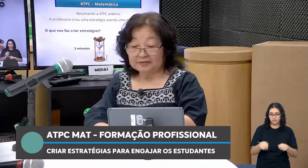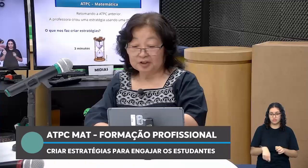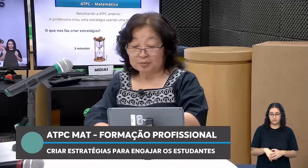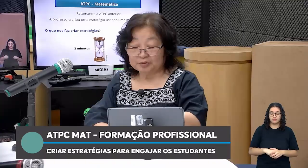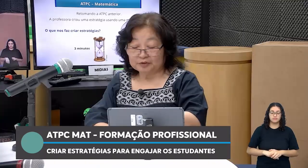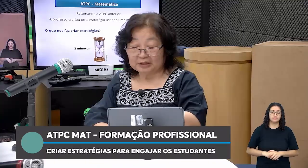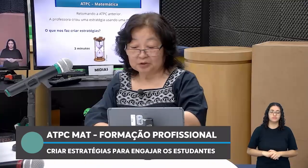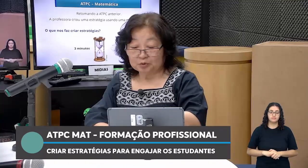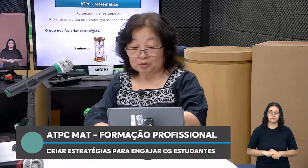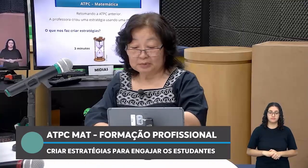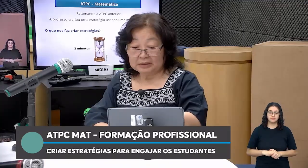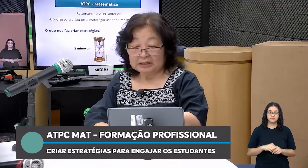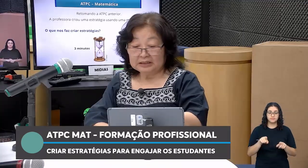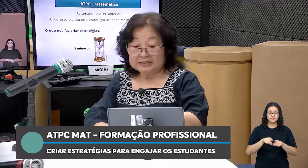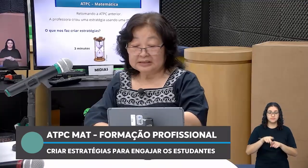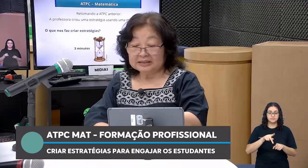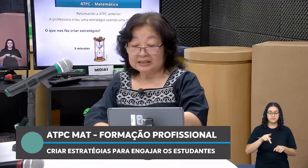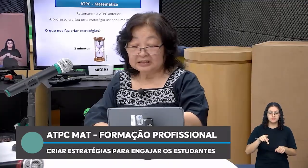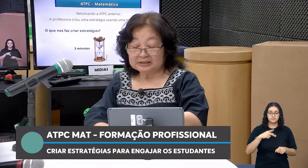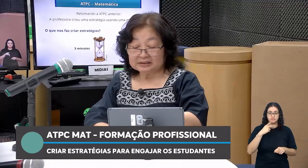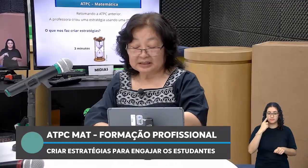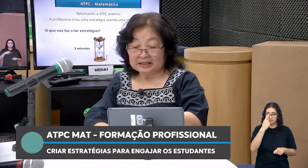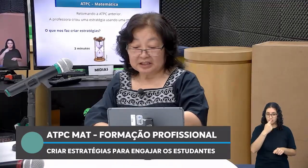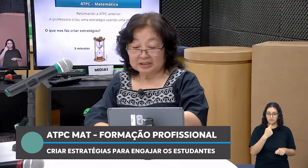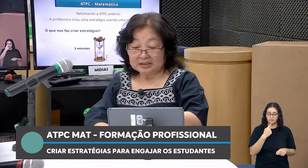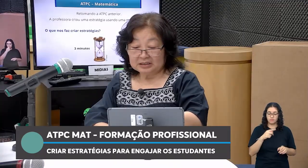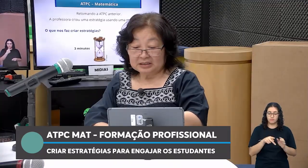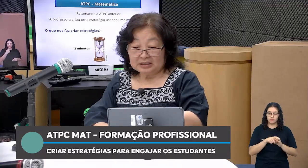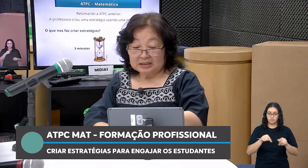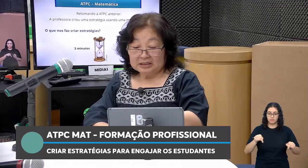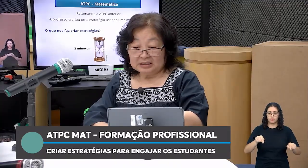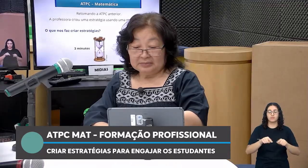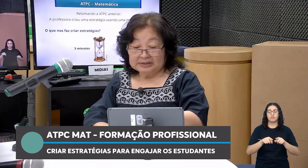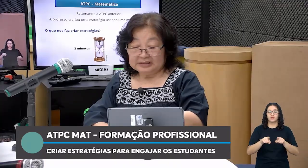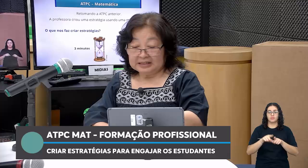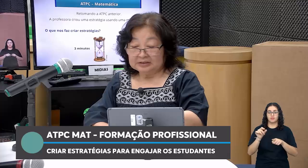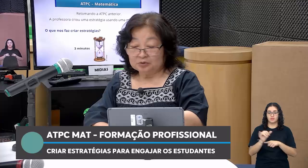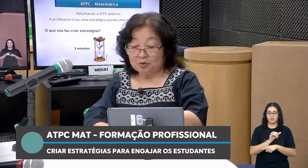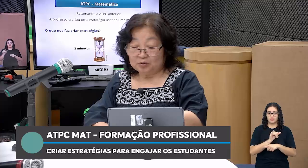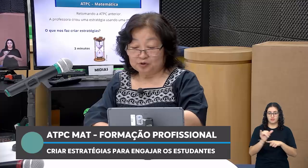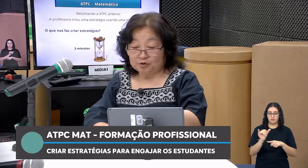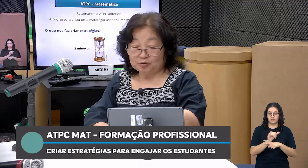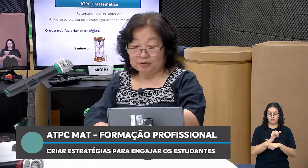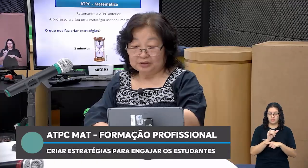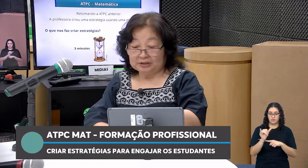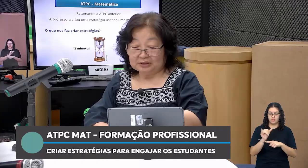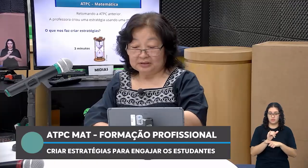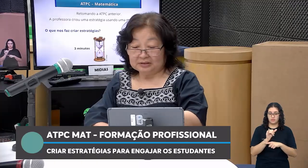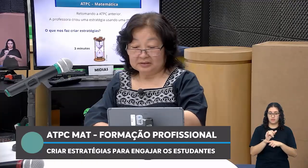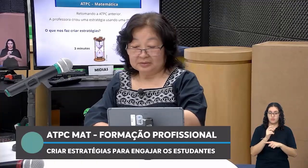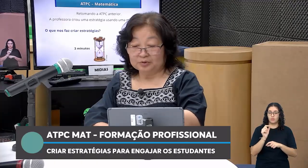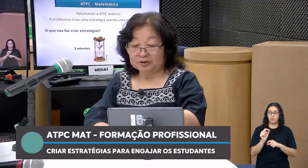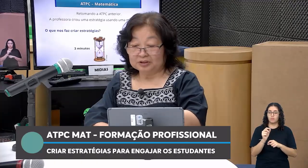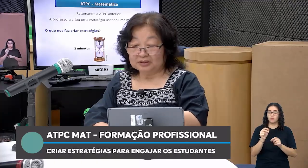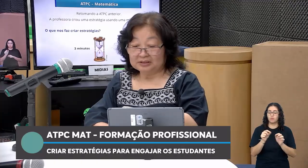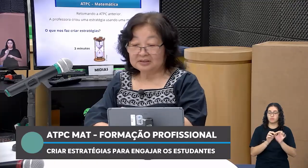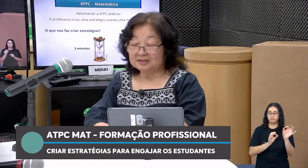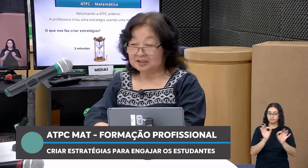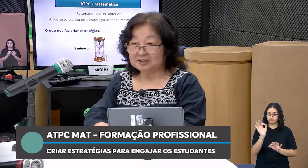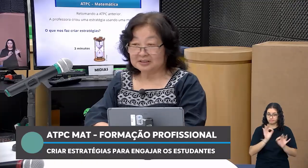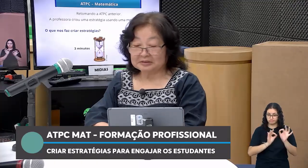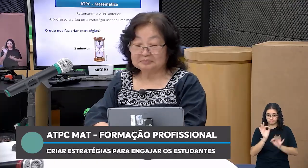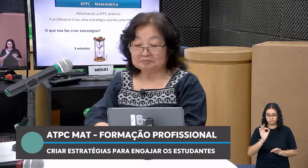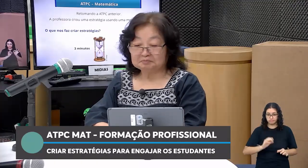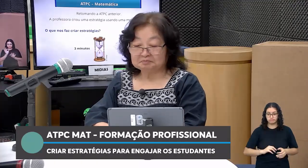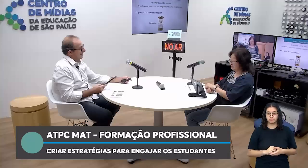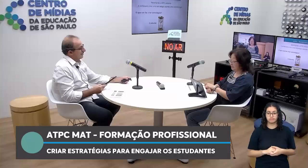Célia, que fala que o perfil da turma e estratégia baseada no construir. Muito bem. Muito interessante